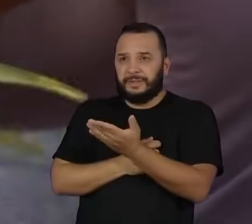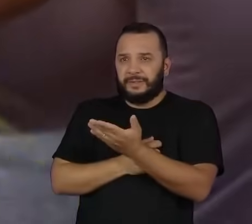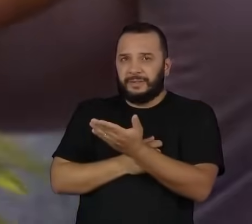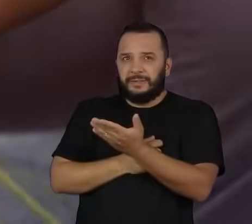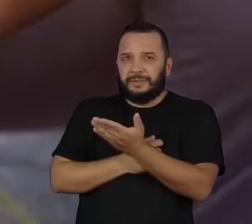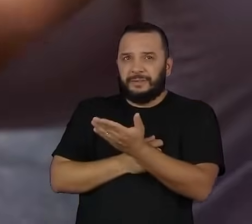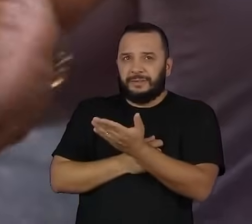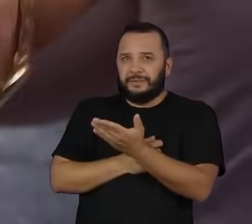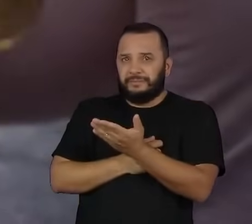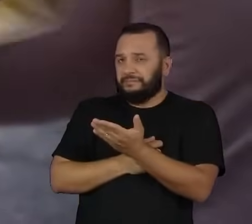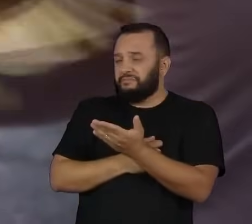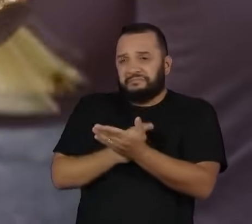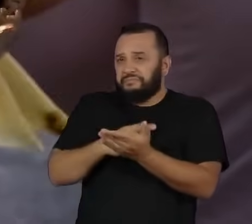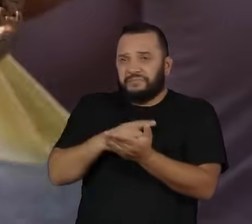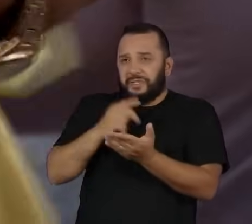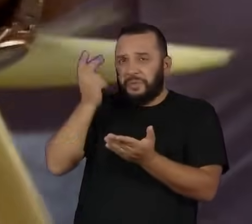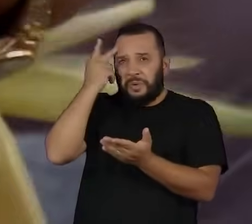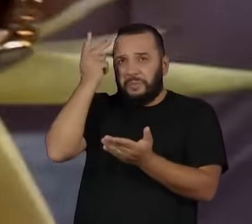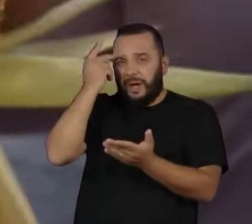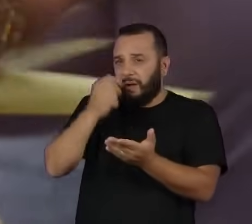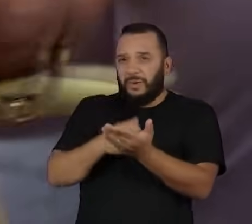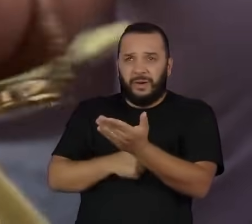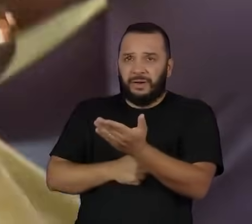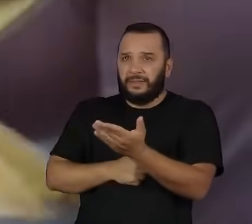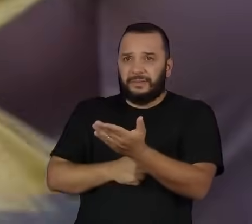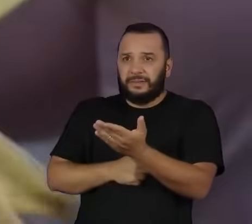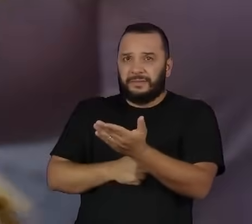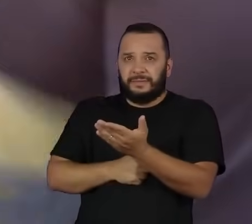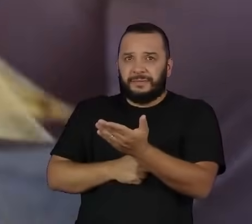esquemadinho, que é o natural da espiga.